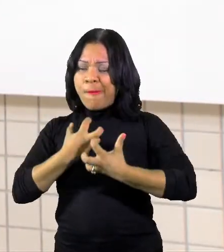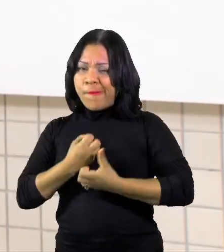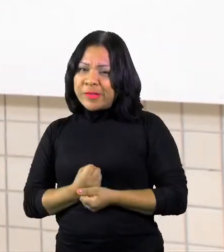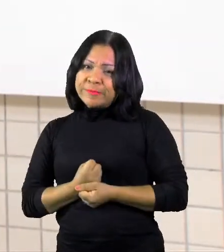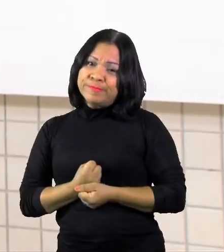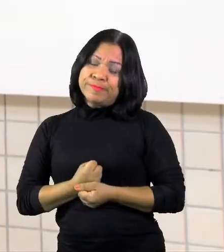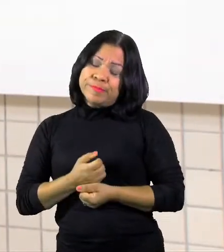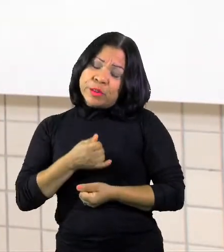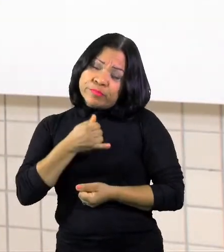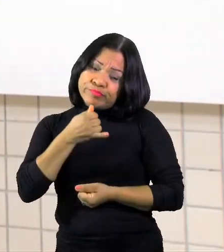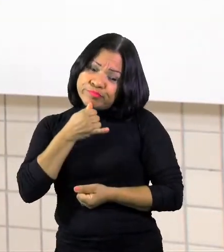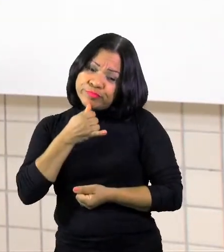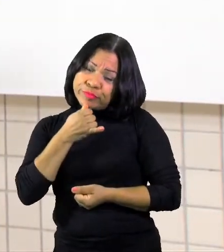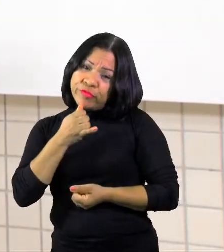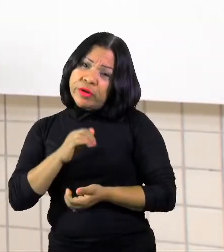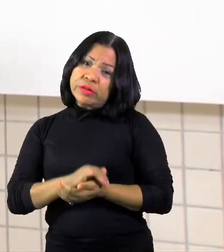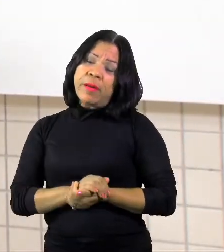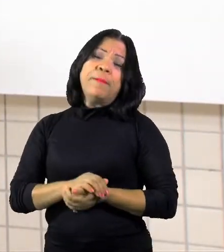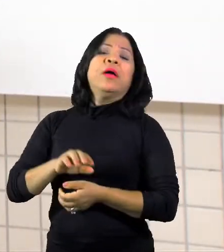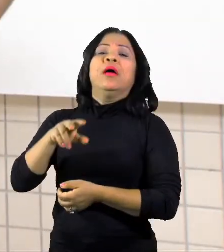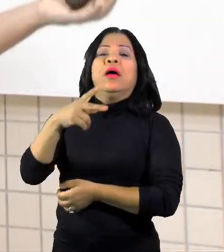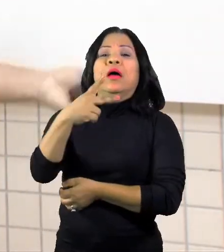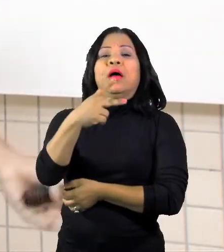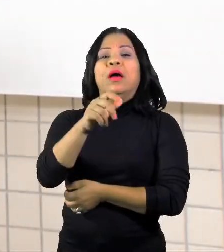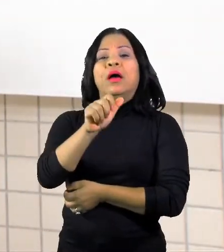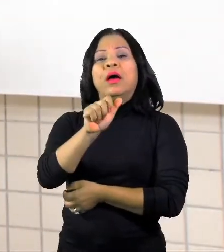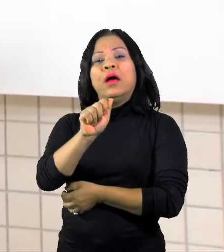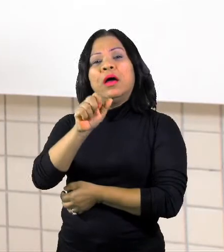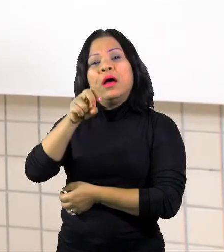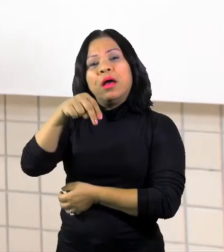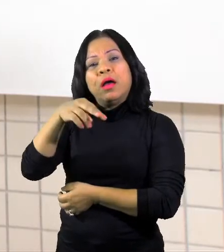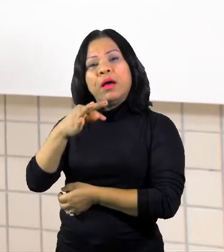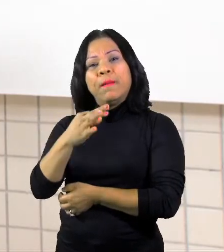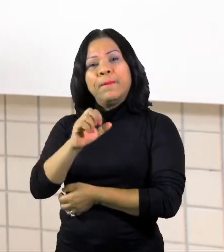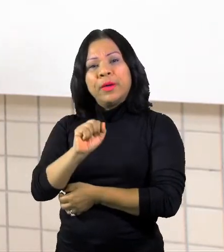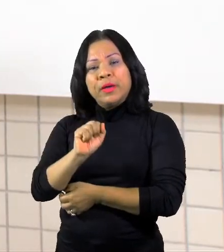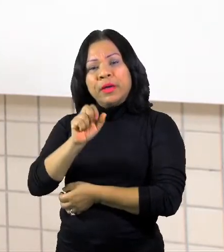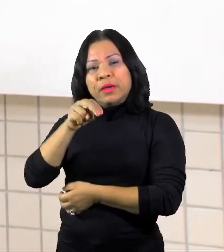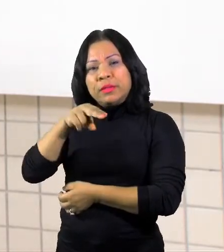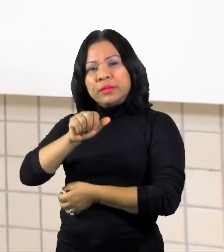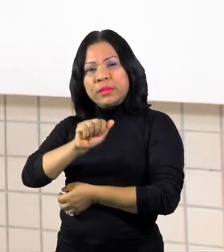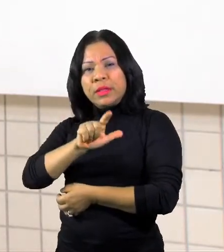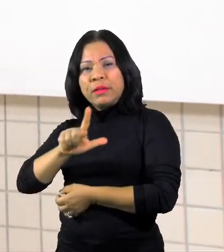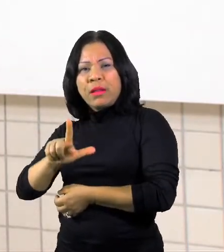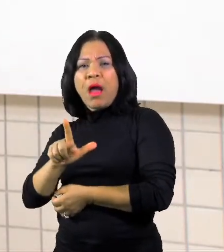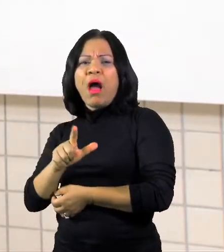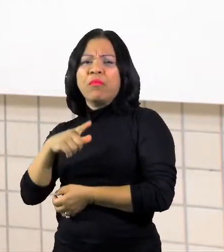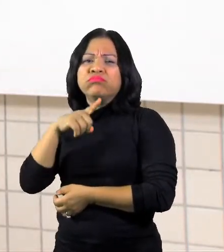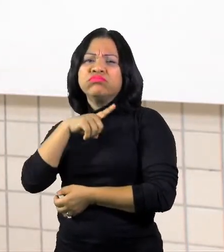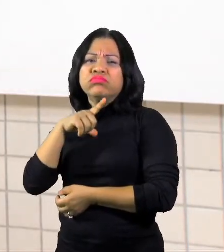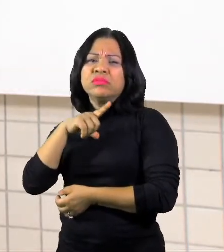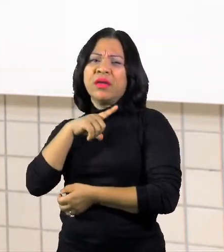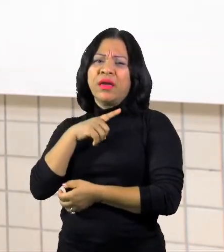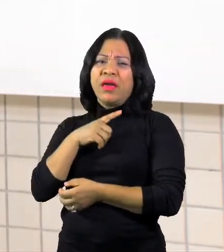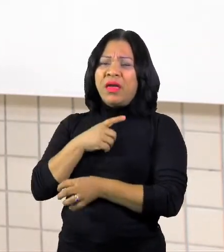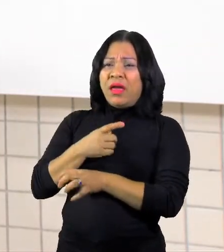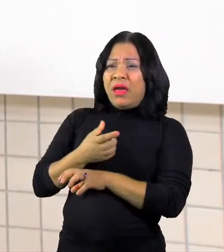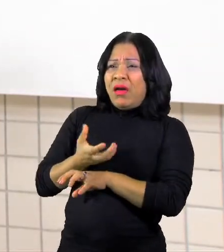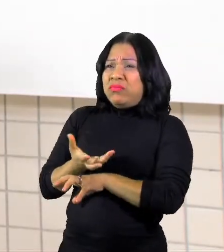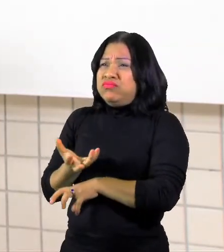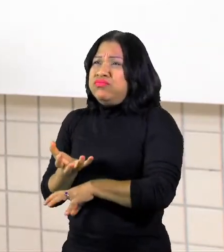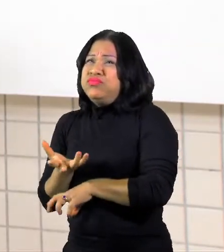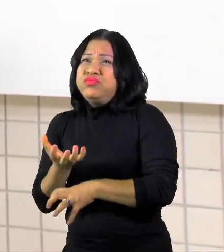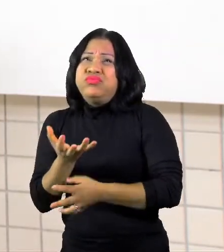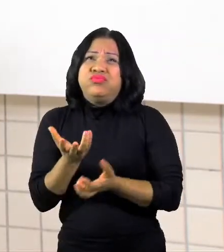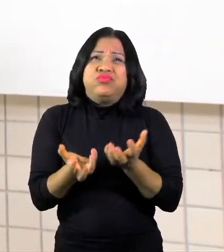no Pantanal, que é um grande habitat das onças pintadas, teve aquele grande incêndio, né? Ou ainda